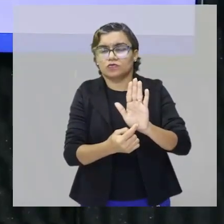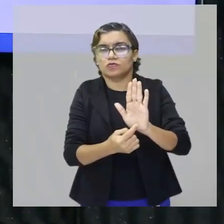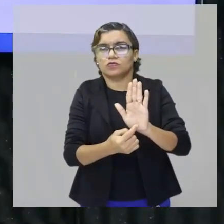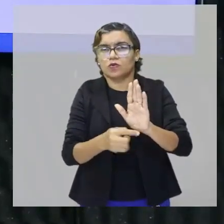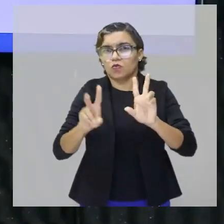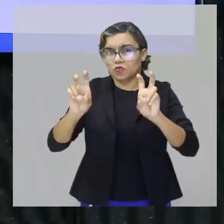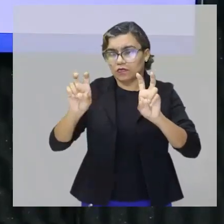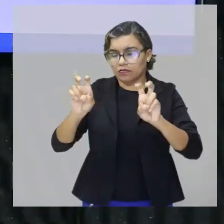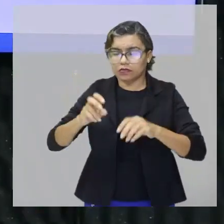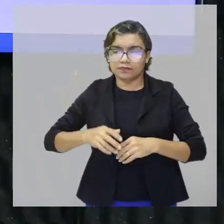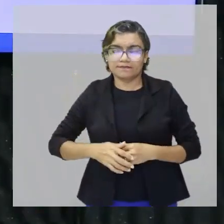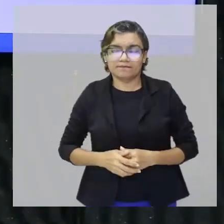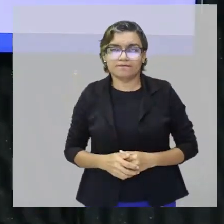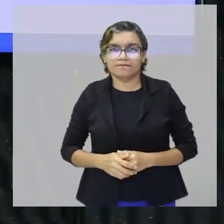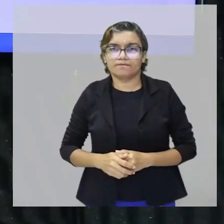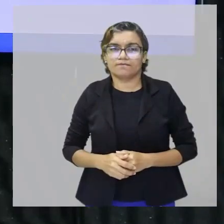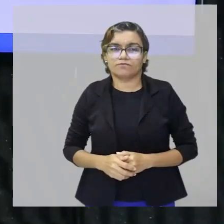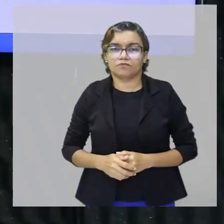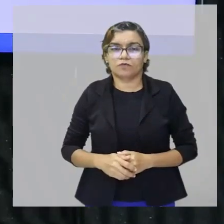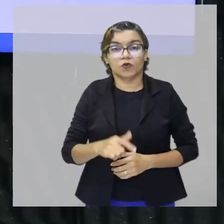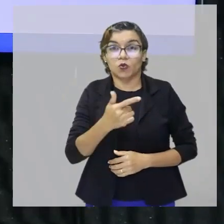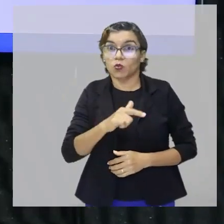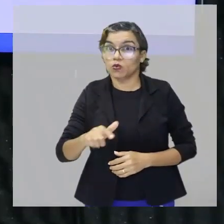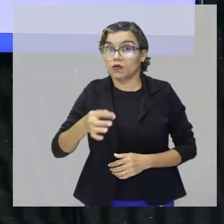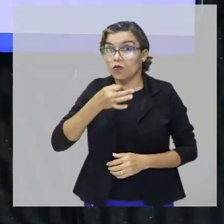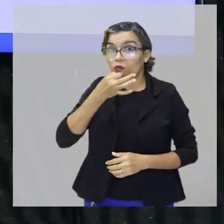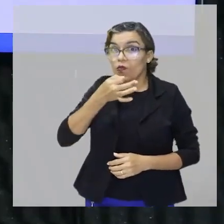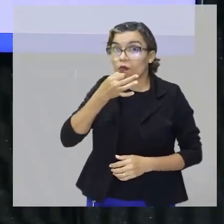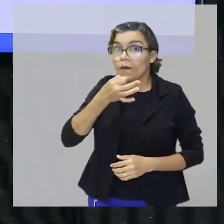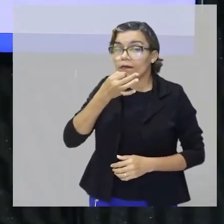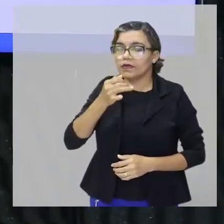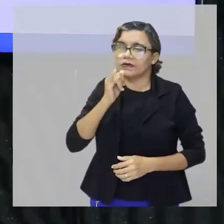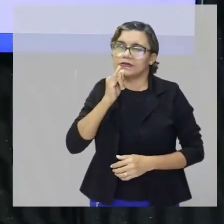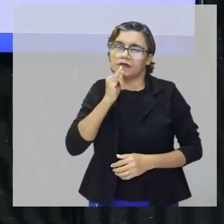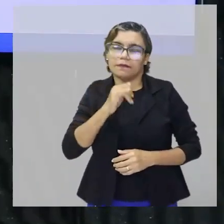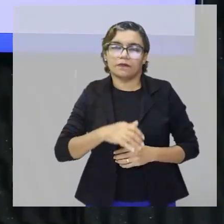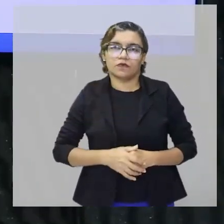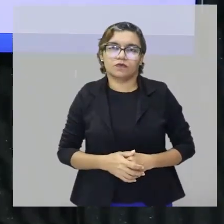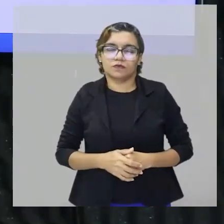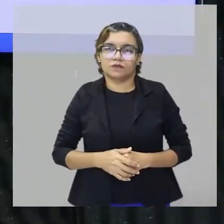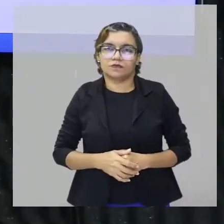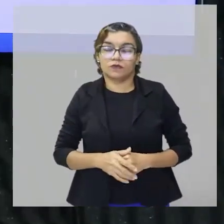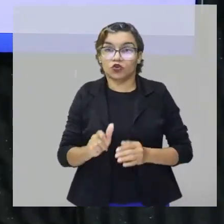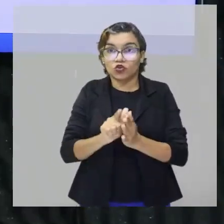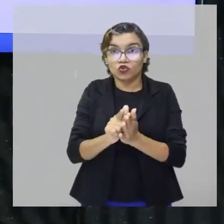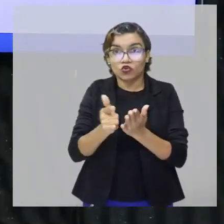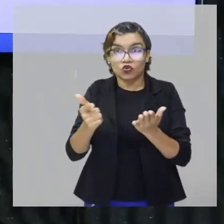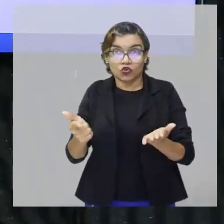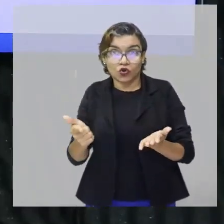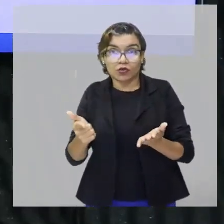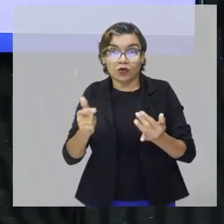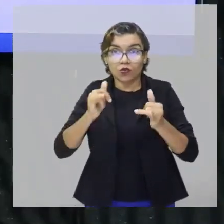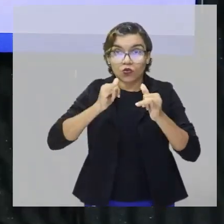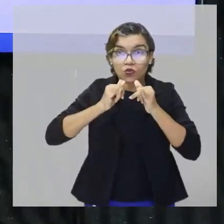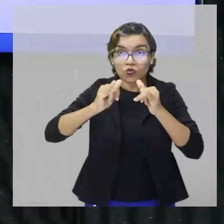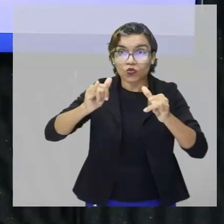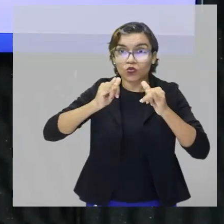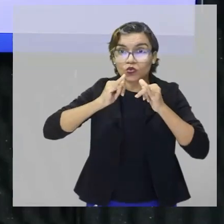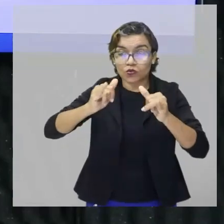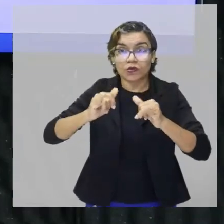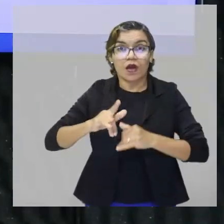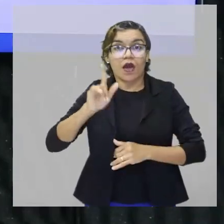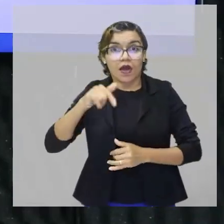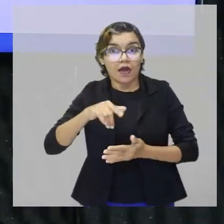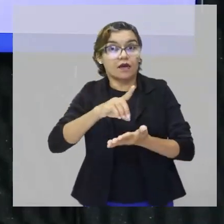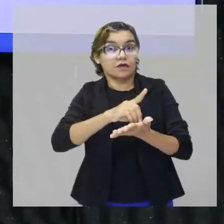tema. Não existe uma opinião explícita, por exemplo, uma notícia de jornal. Uma notícia de jornal é uma